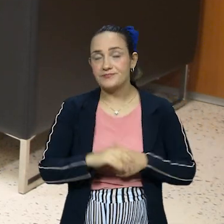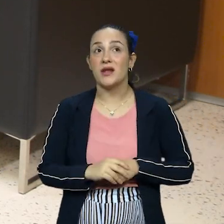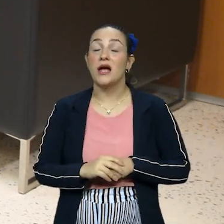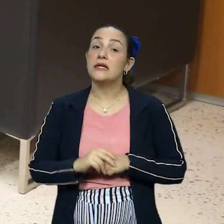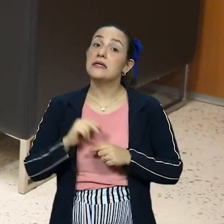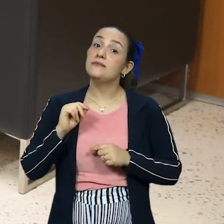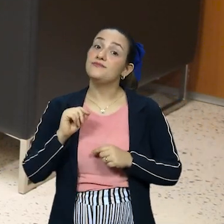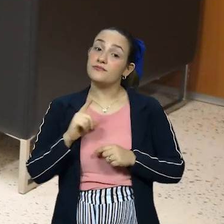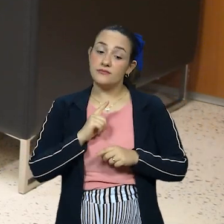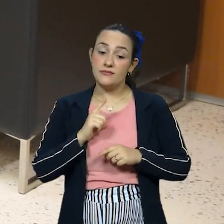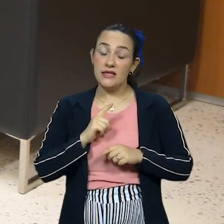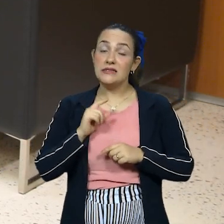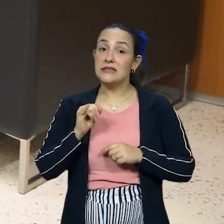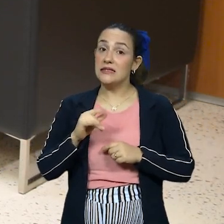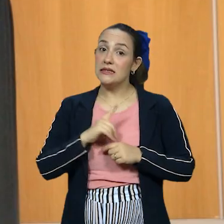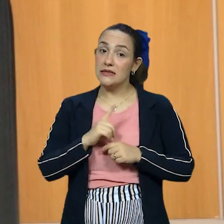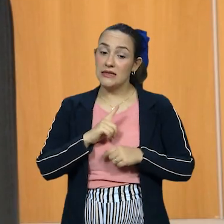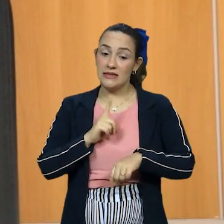anos...